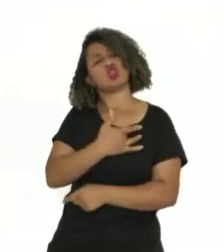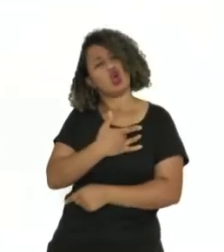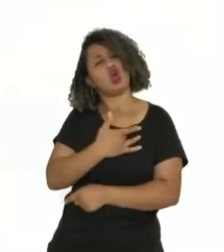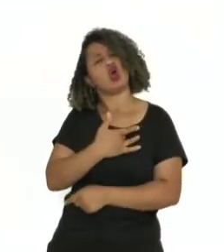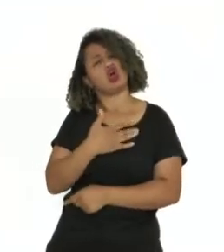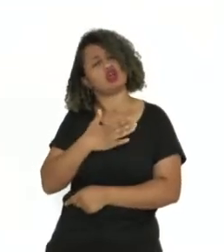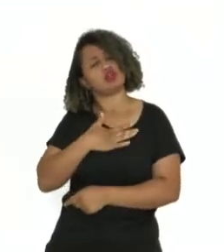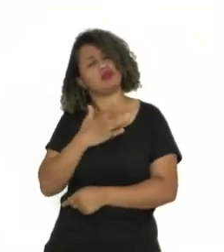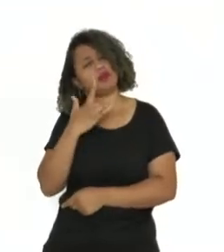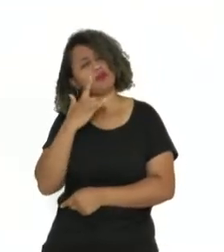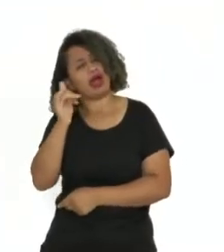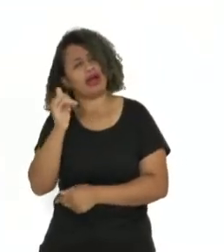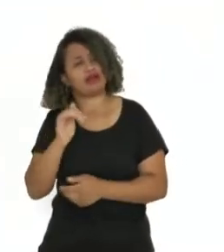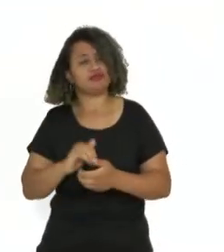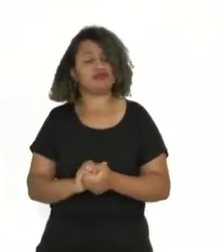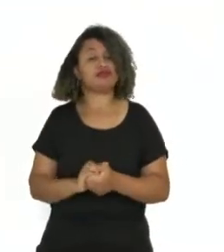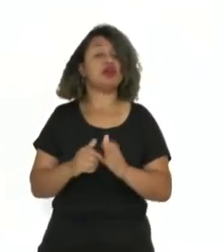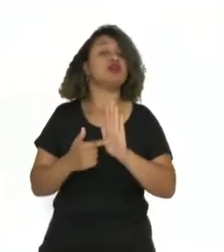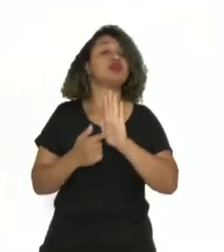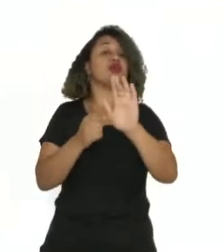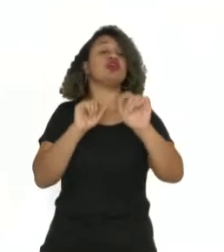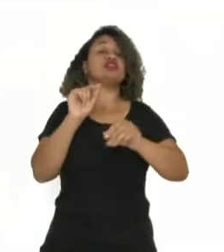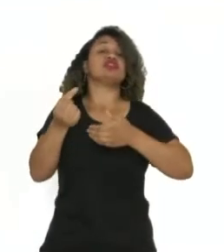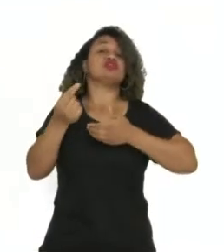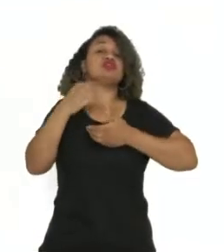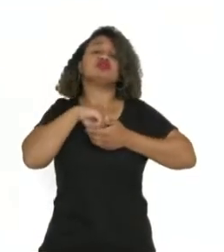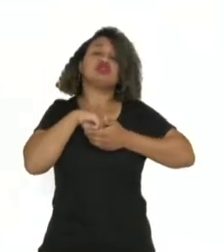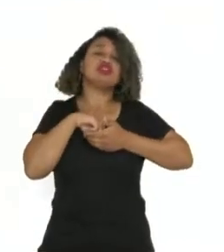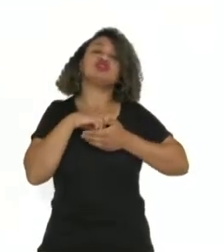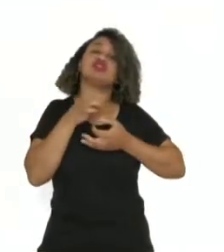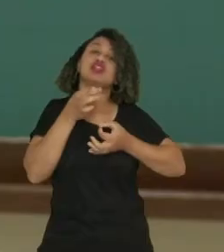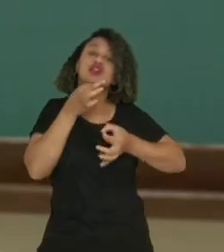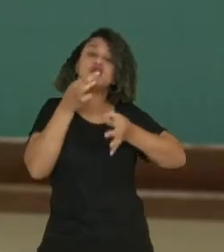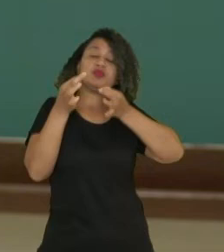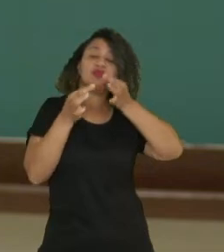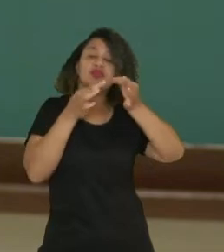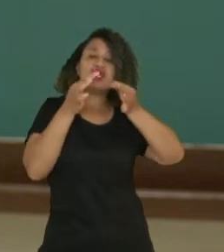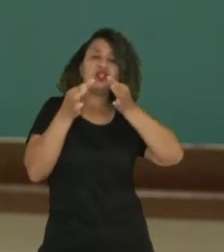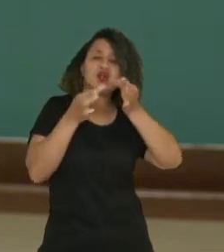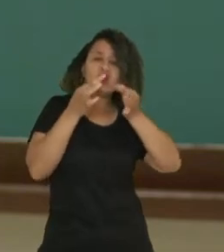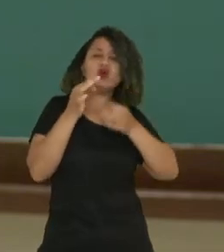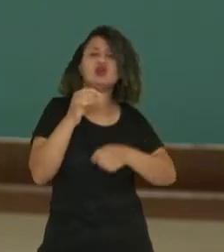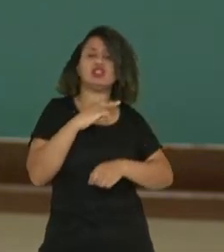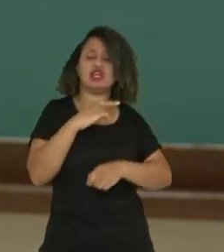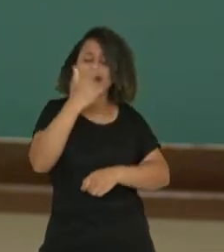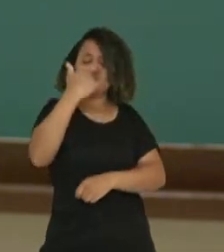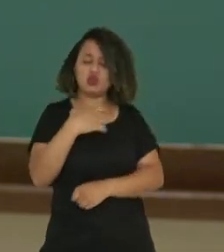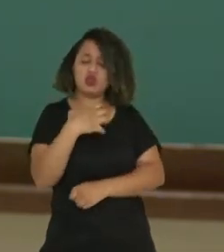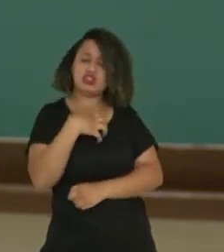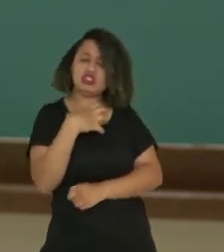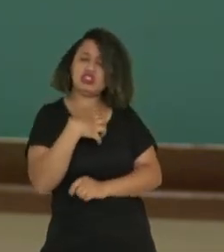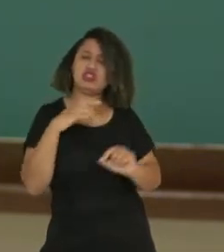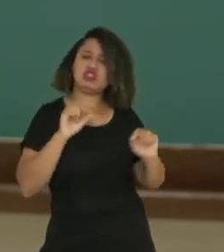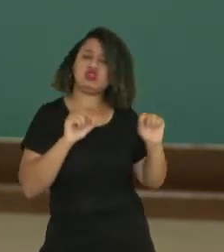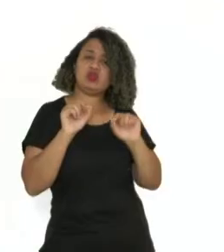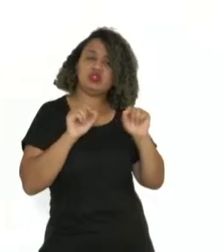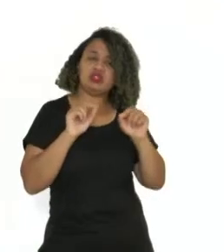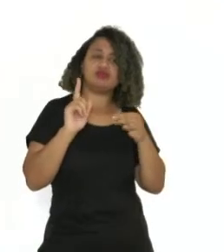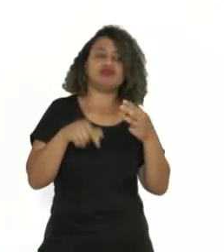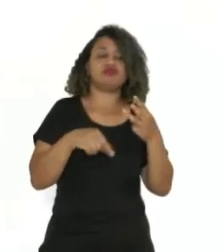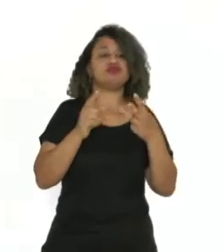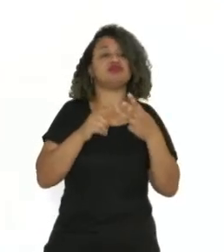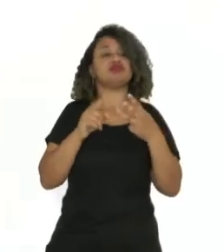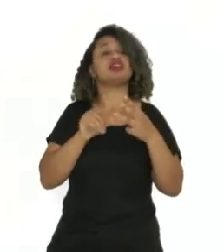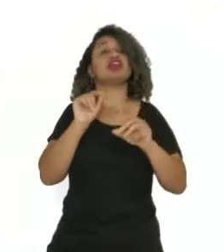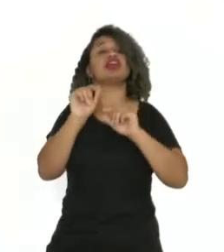meu velho. Mostra a subjetividade, ou seja, o que a pessoa está sentindo. Do ponto de vista de